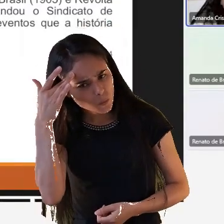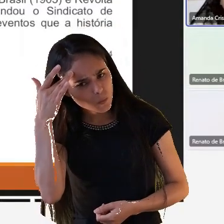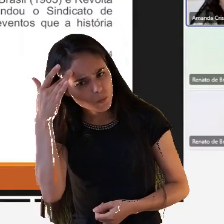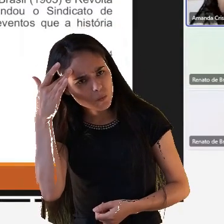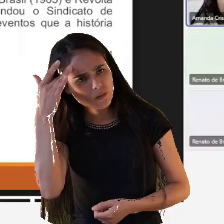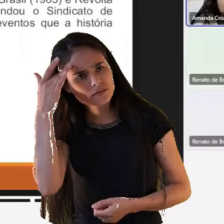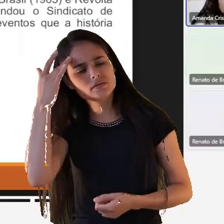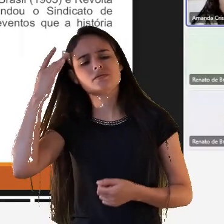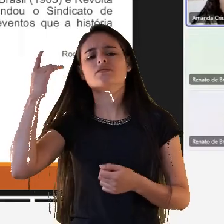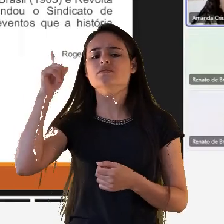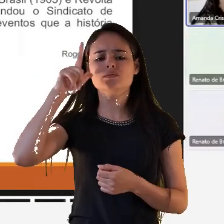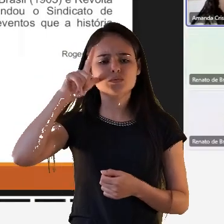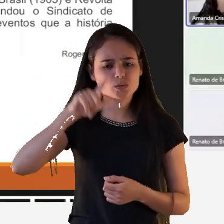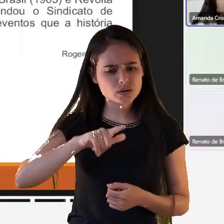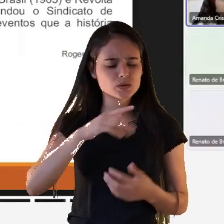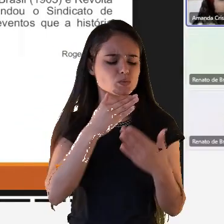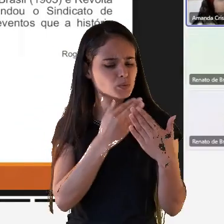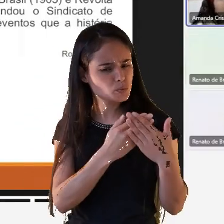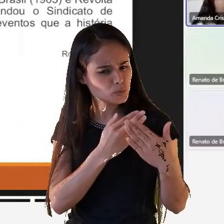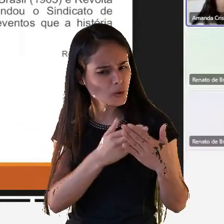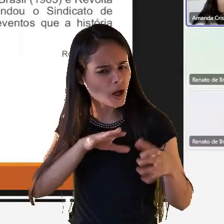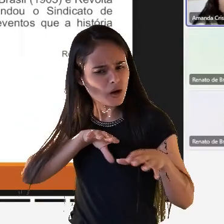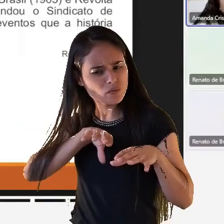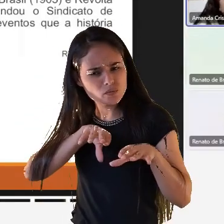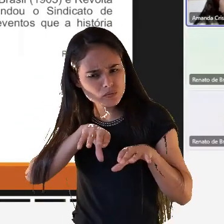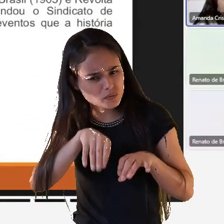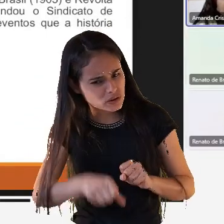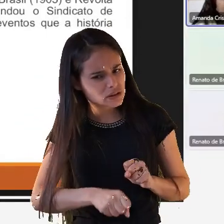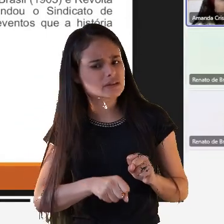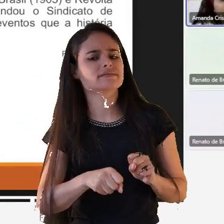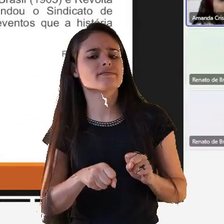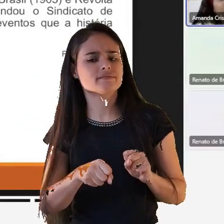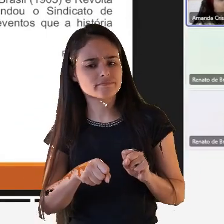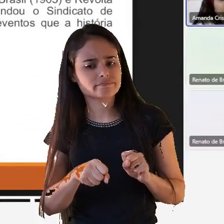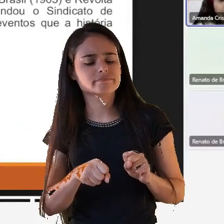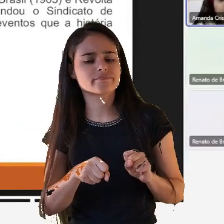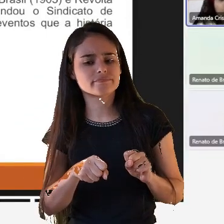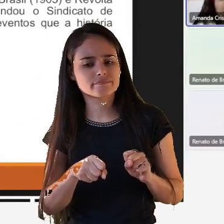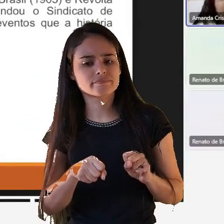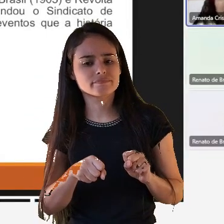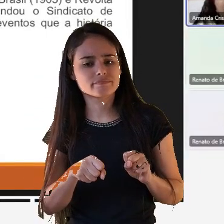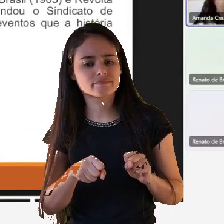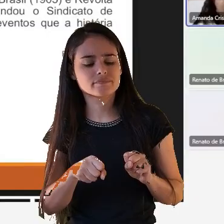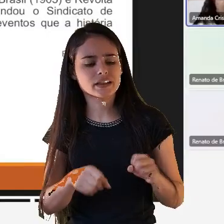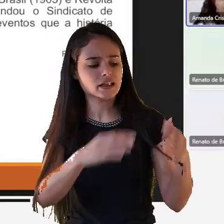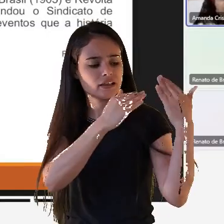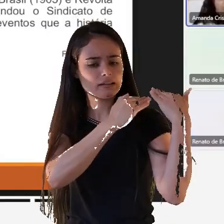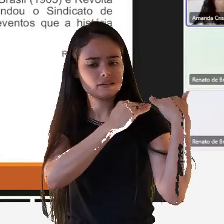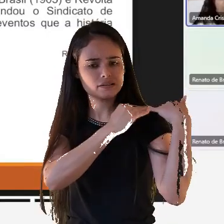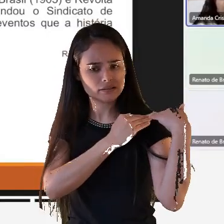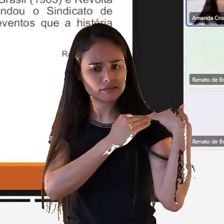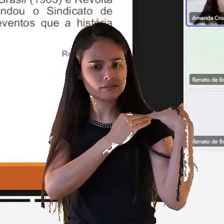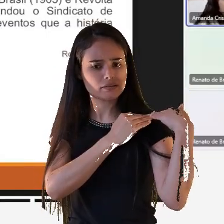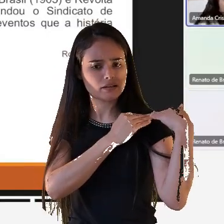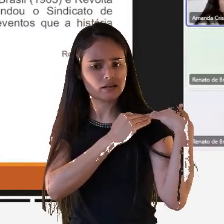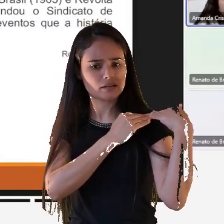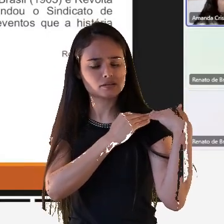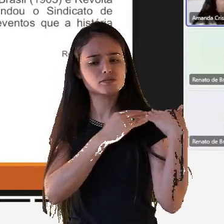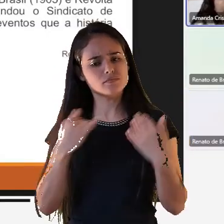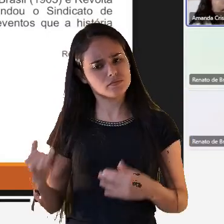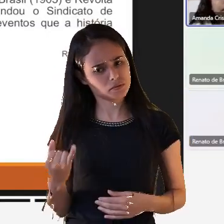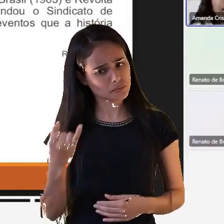ensino superior, que se formaram, que ocuparam cargos importantes e que foram também